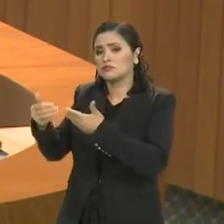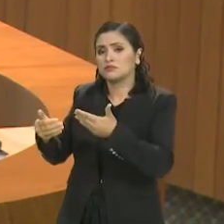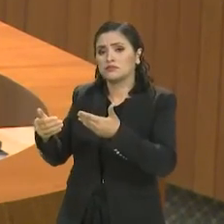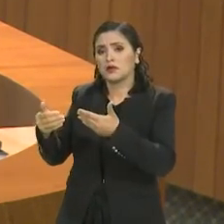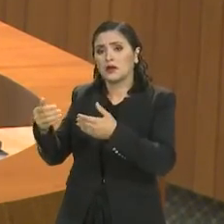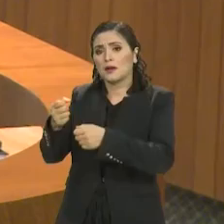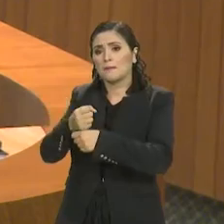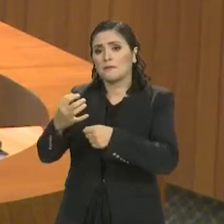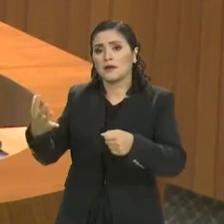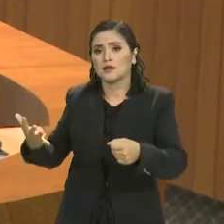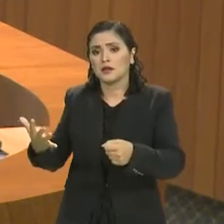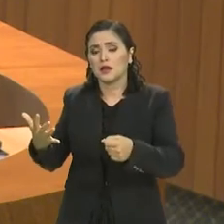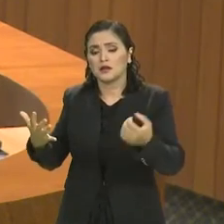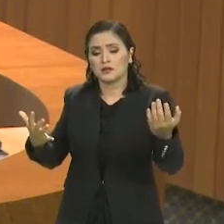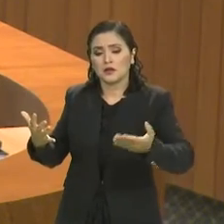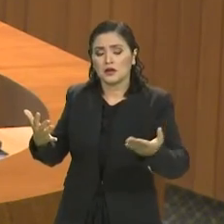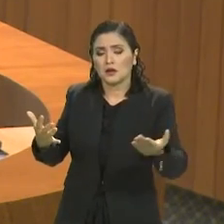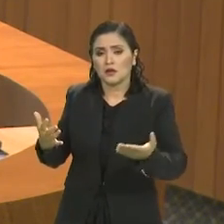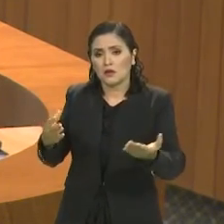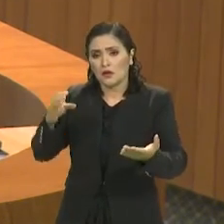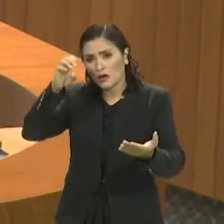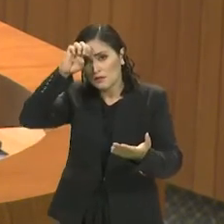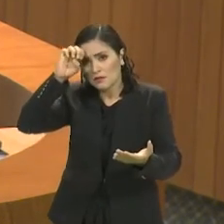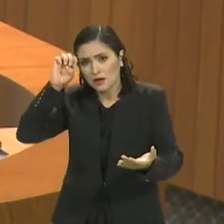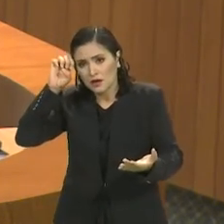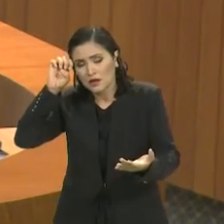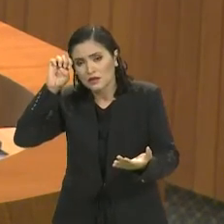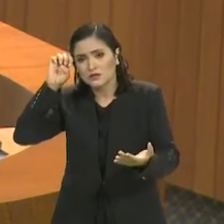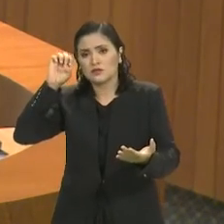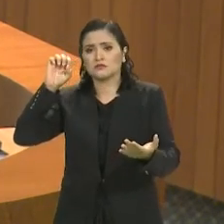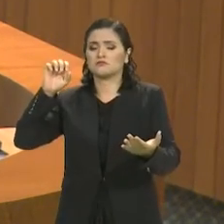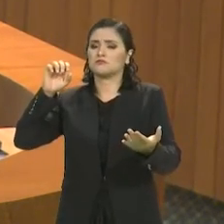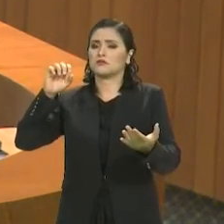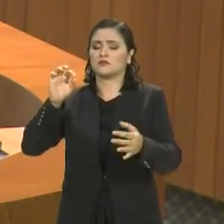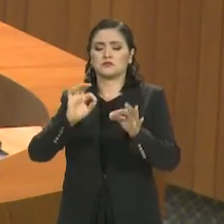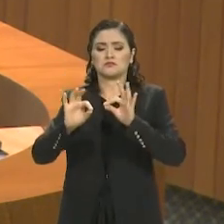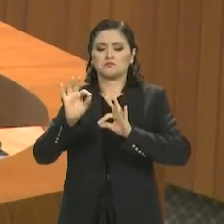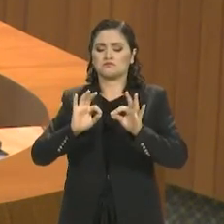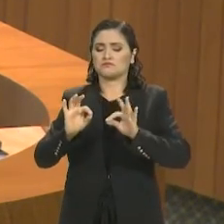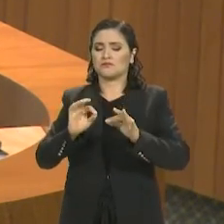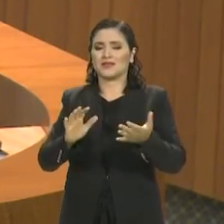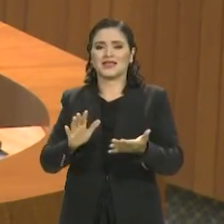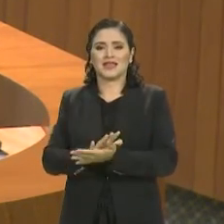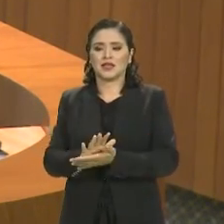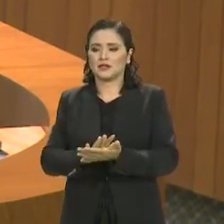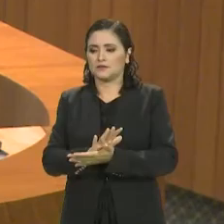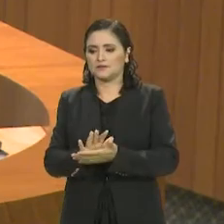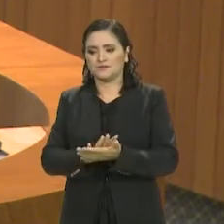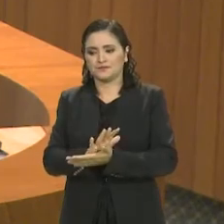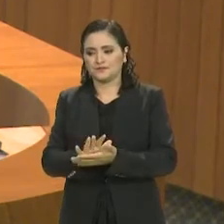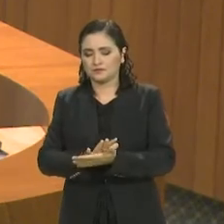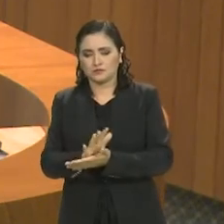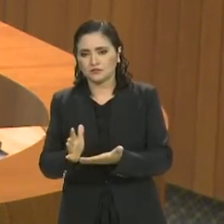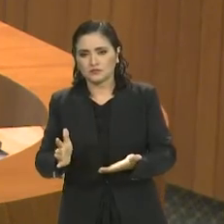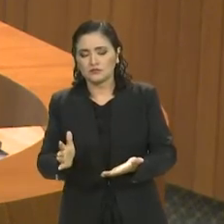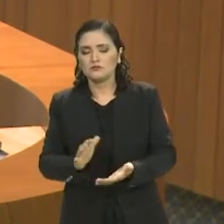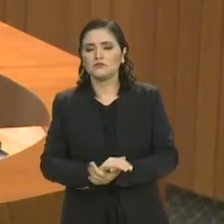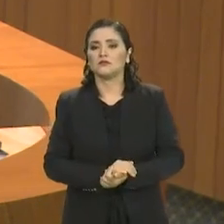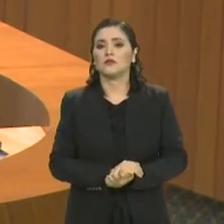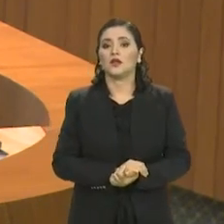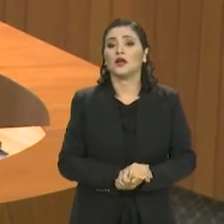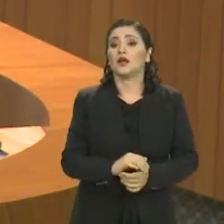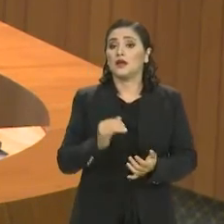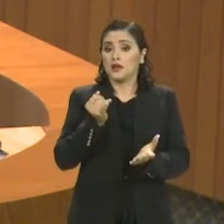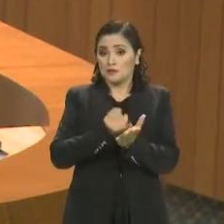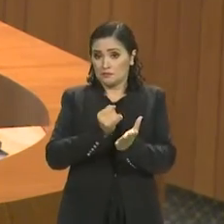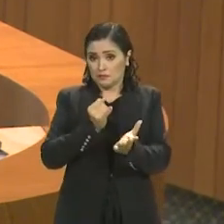do CAPAG-A. O que ele deixou de falar foi que teve aumento de arrecadação de mais de 25%, tanto no FBM quanto